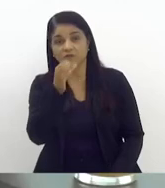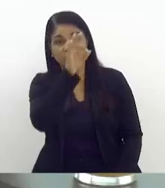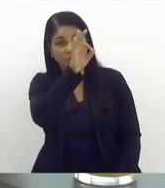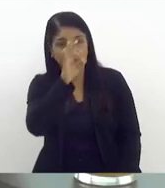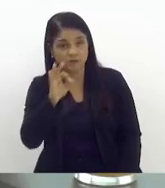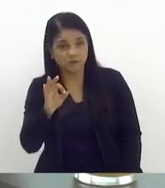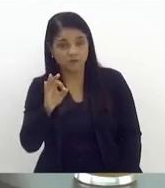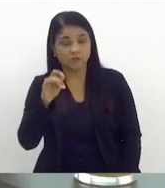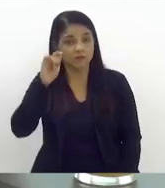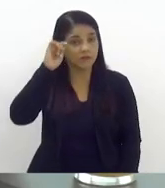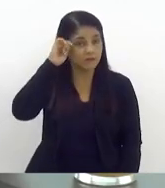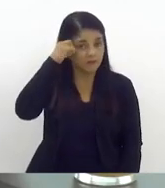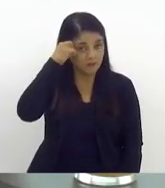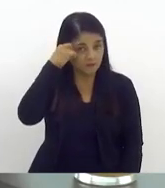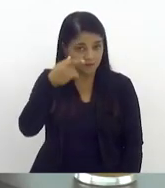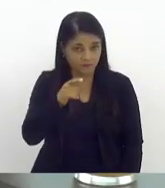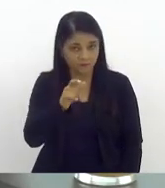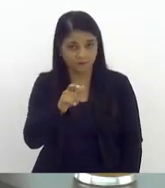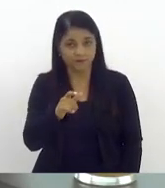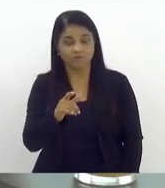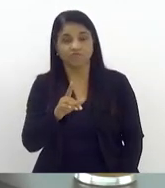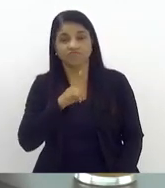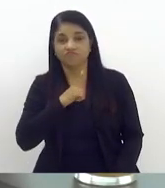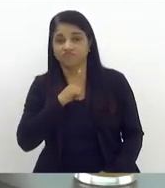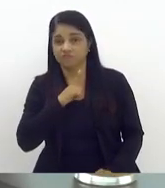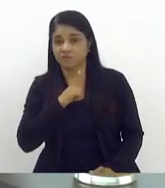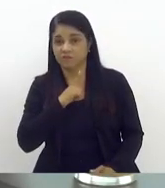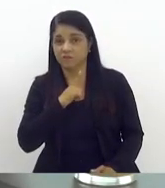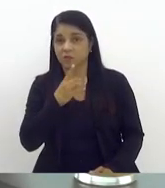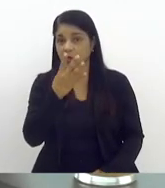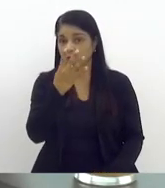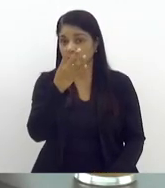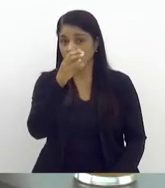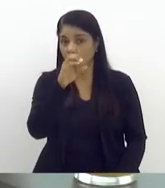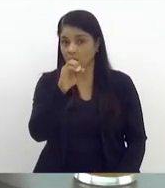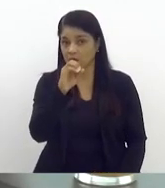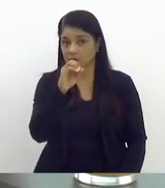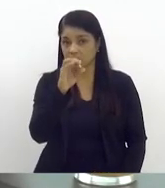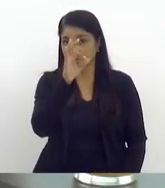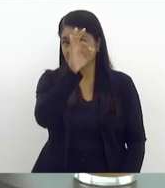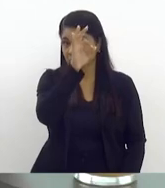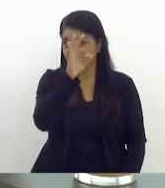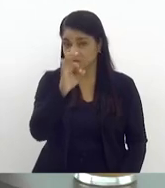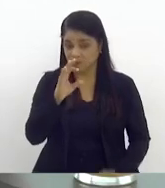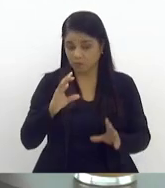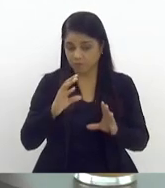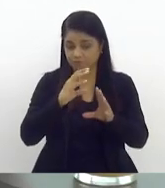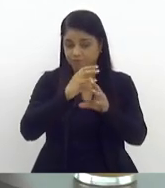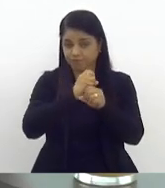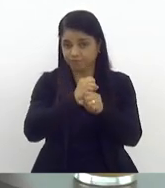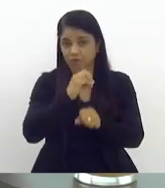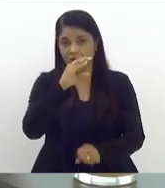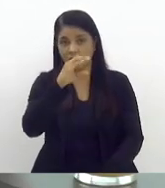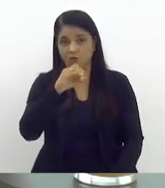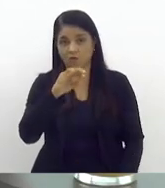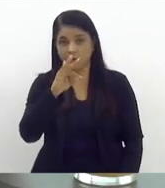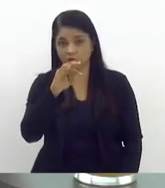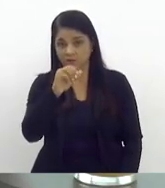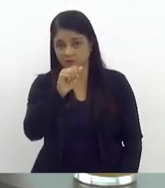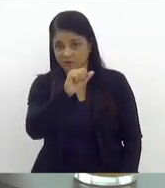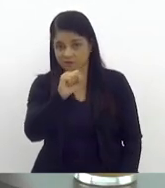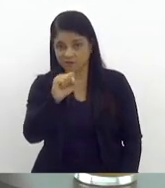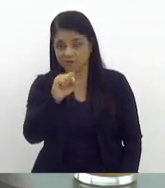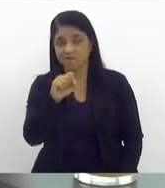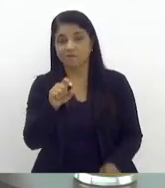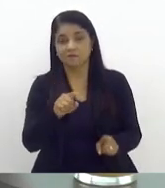Então, já tem aqui uma sedimentação de 40% de cotas. E, evidentemente, aqui nos